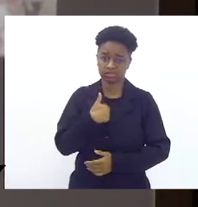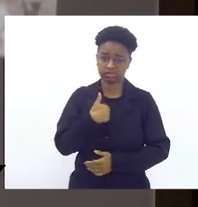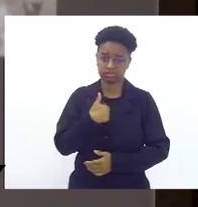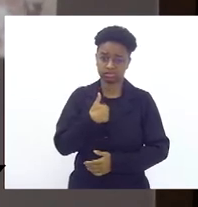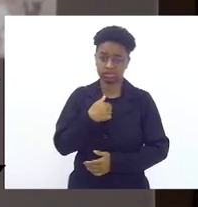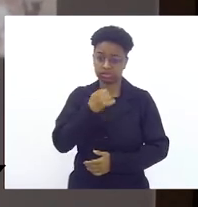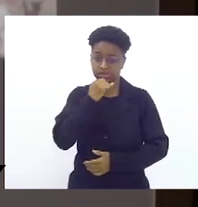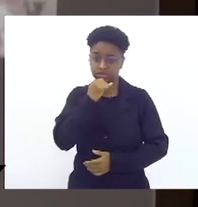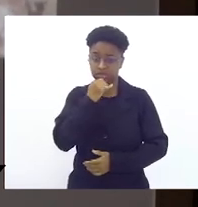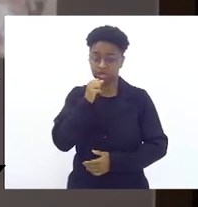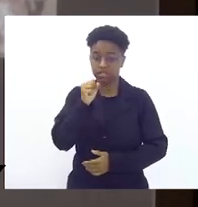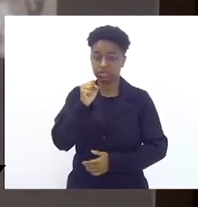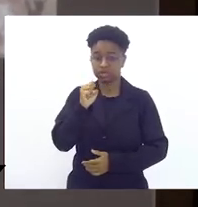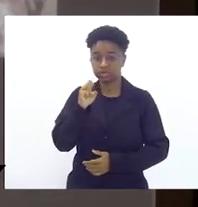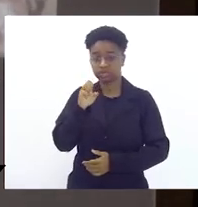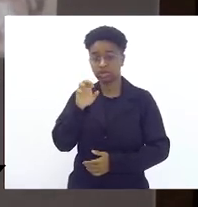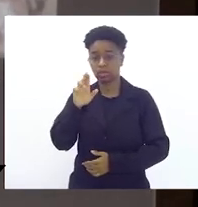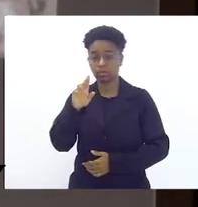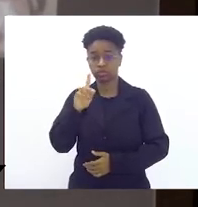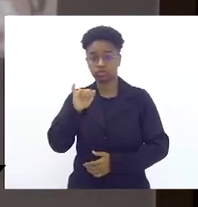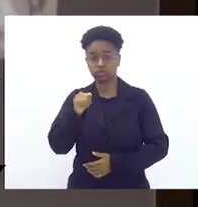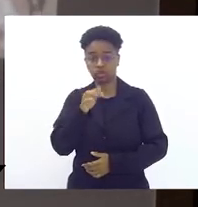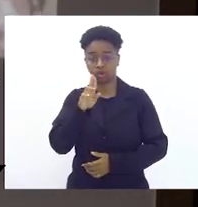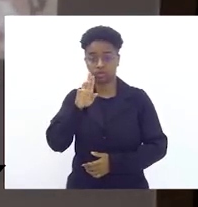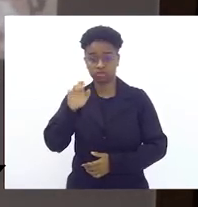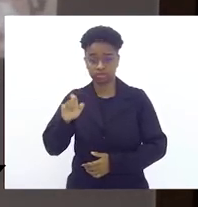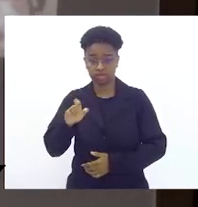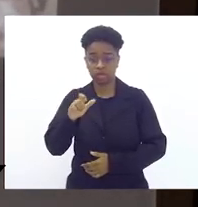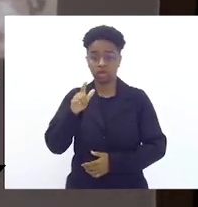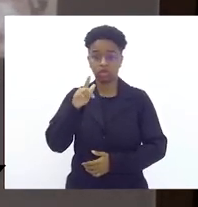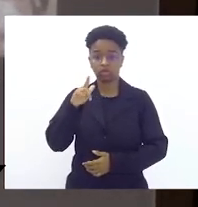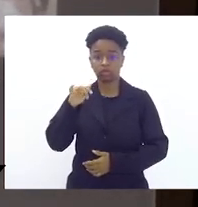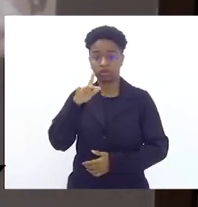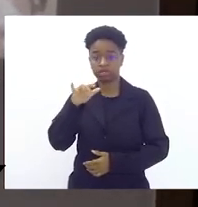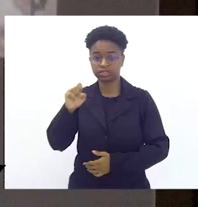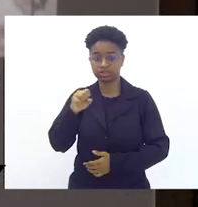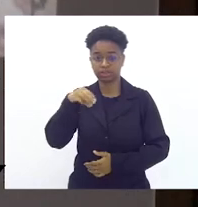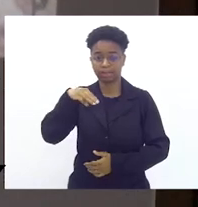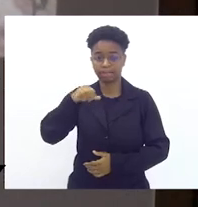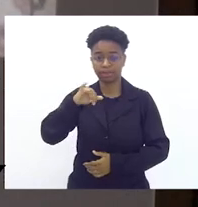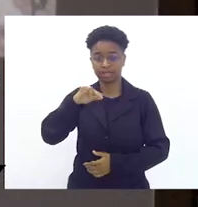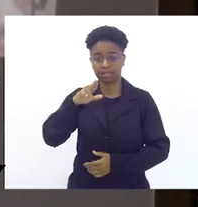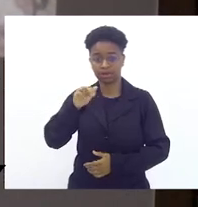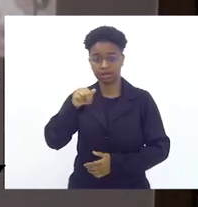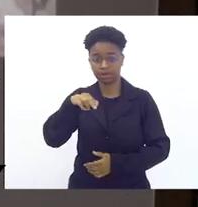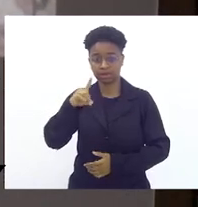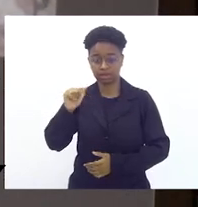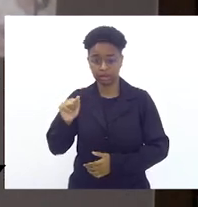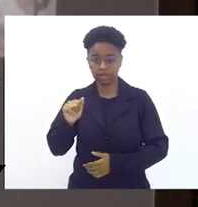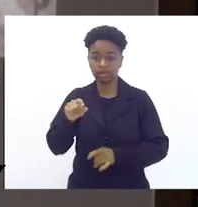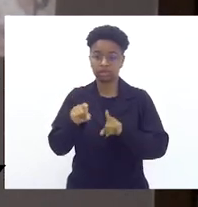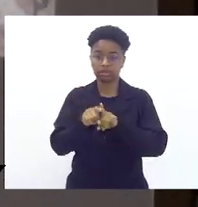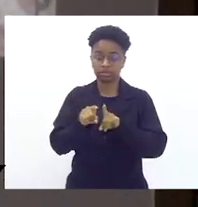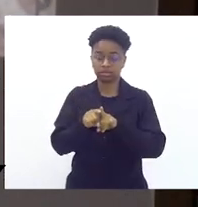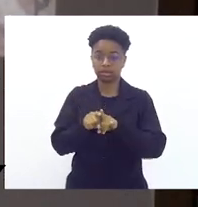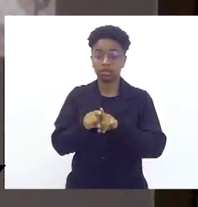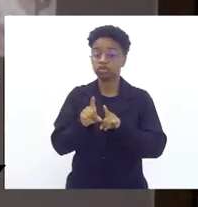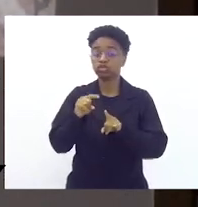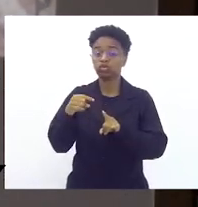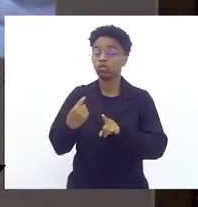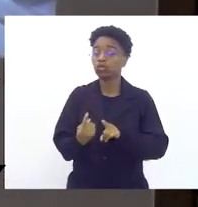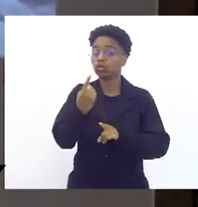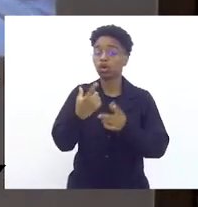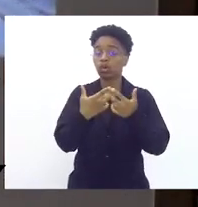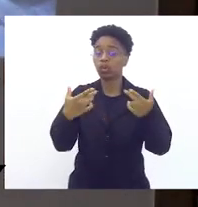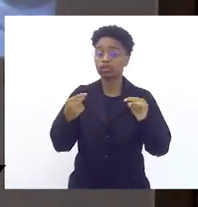como Seu Jorge Luiz Miranda Jorge Ben Jor só temos uma coisa em comum a cor da